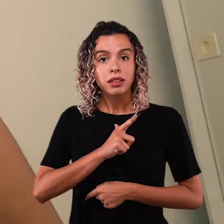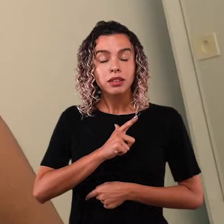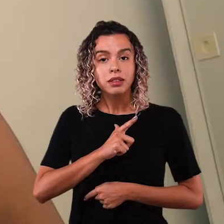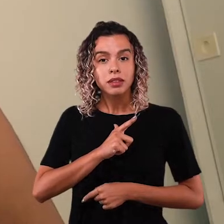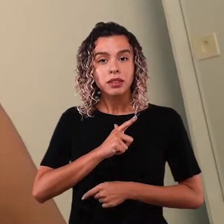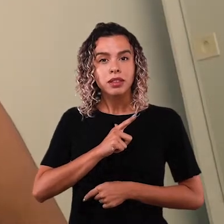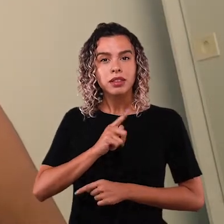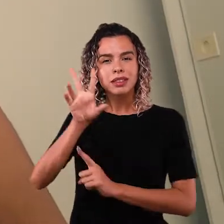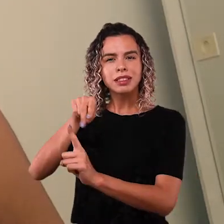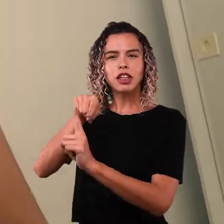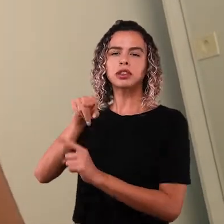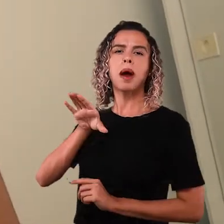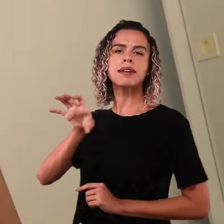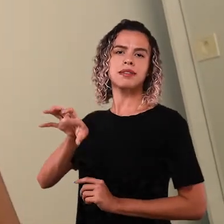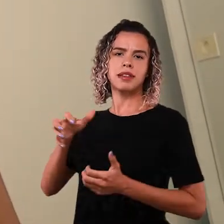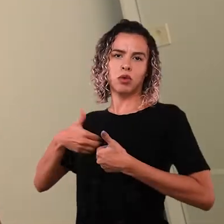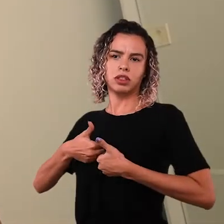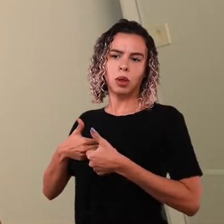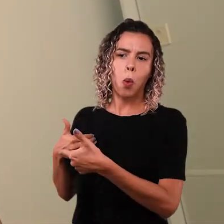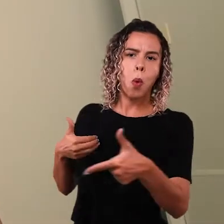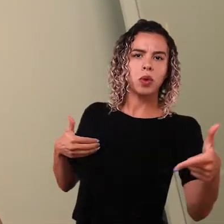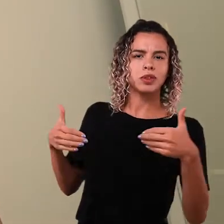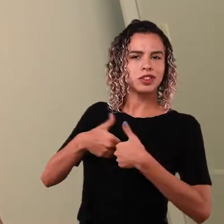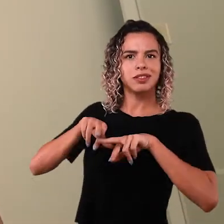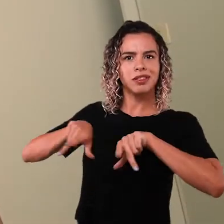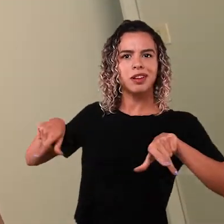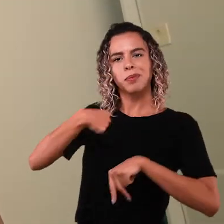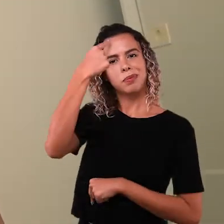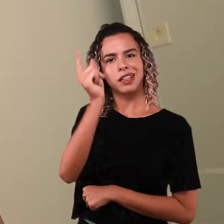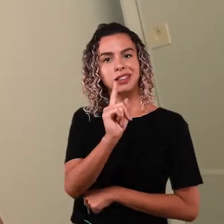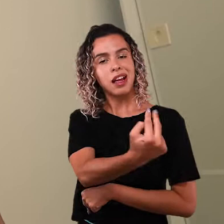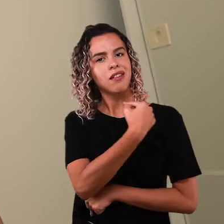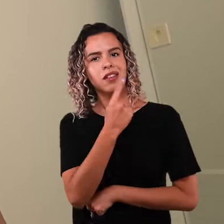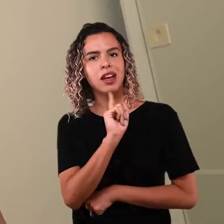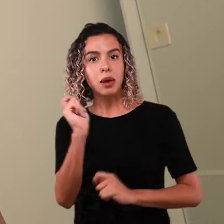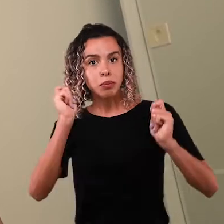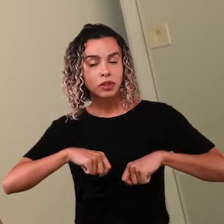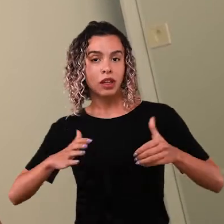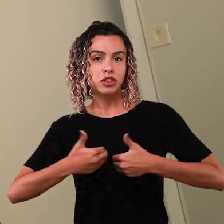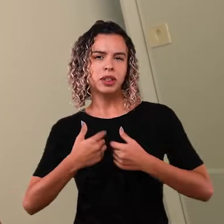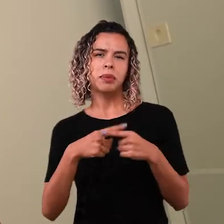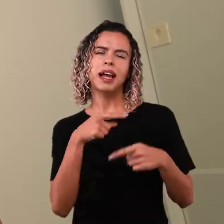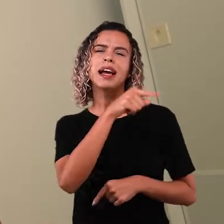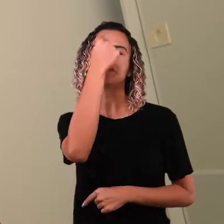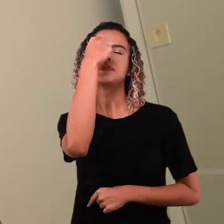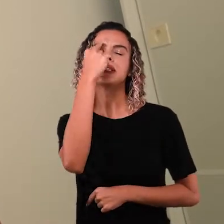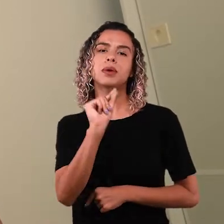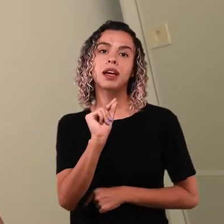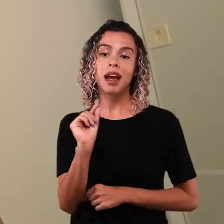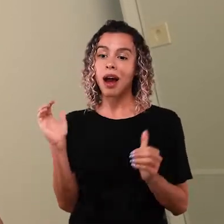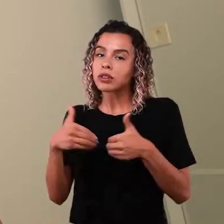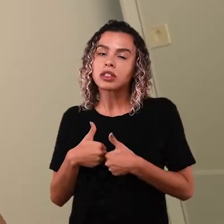coisa do estereótipo do que seria um autista. Então, eles não viam em mim uma possibilidade de ser autista, porque para eles